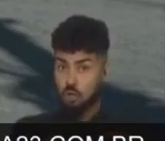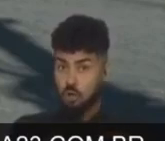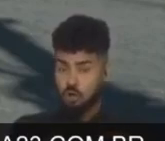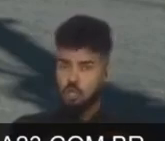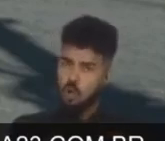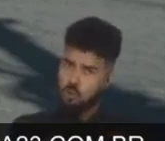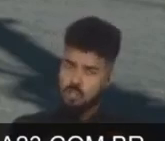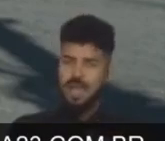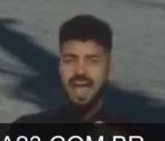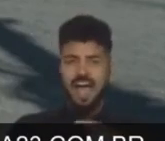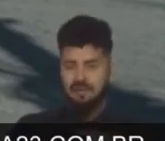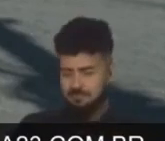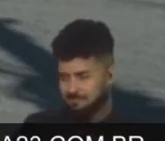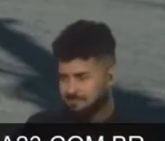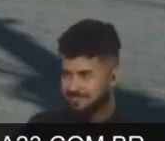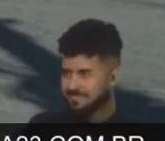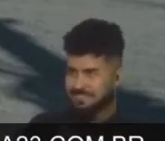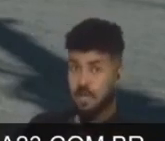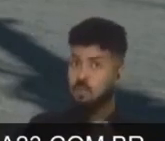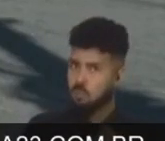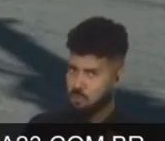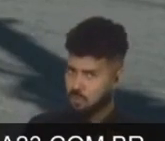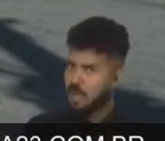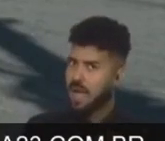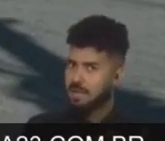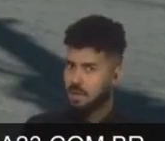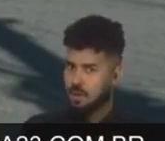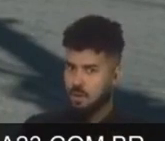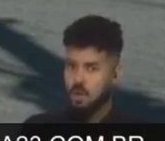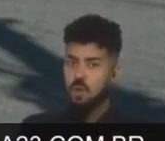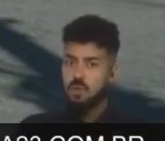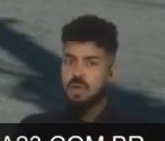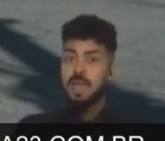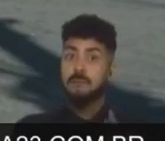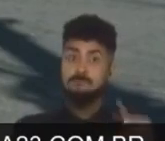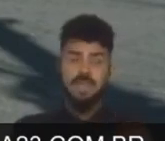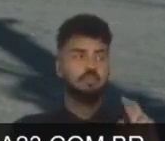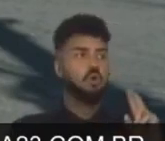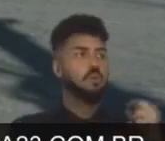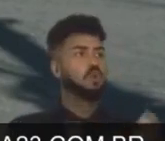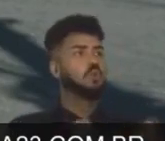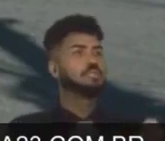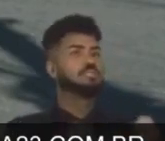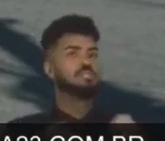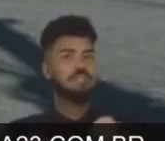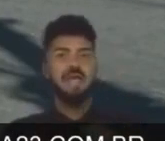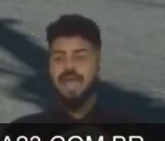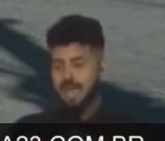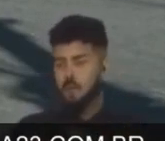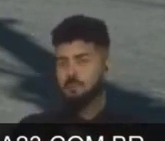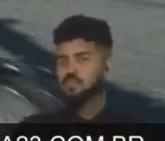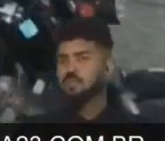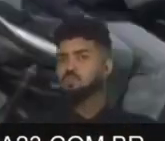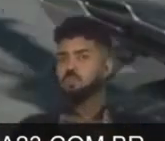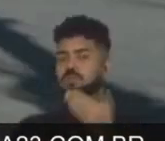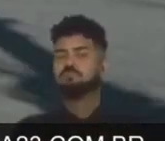corridas com carros de aplicativo podem ficar mais caras hoje, já que com menos motoristas, os preços tendem a subir. Em